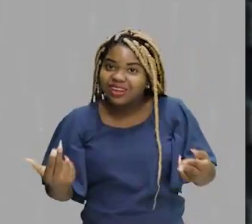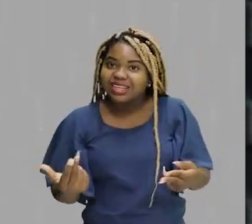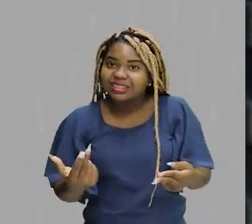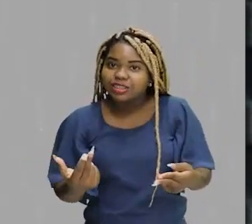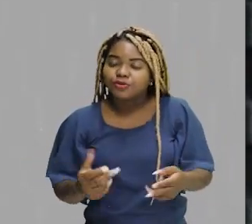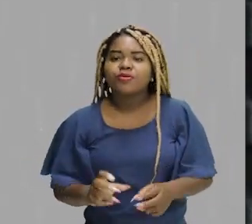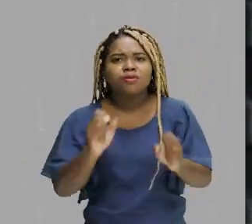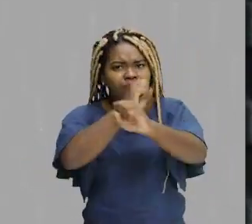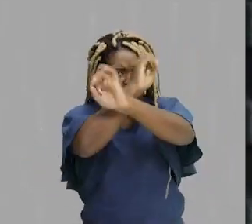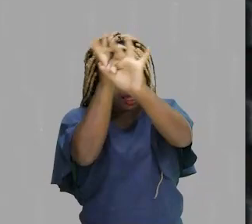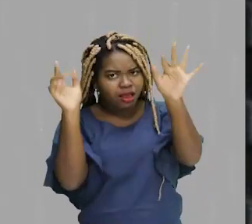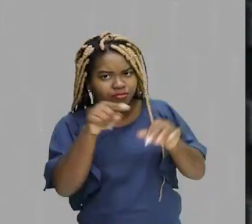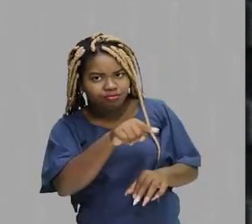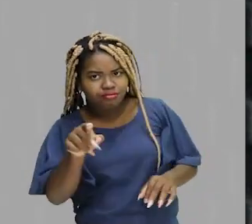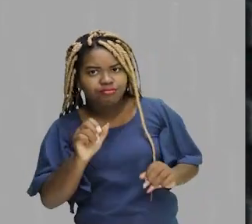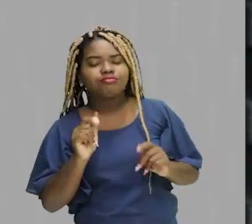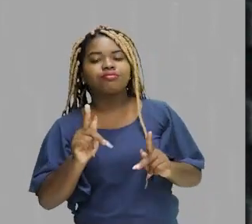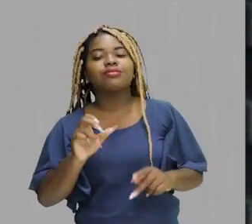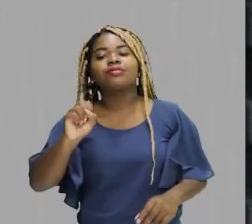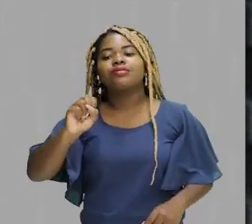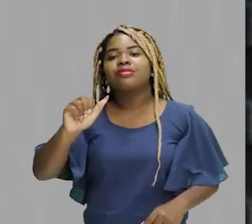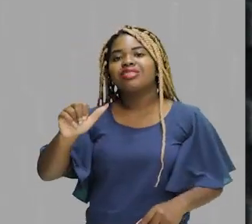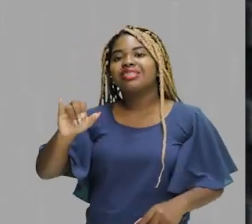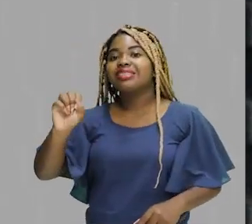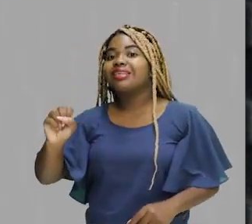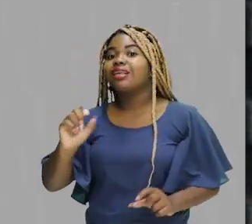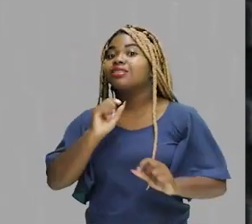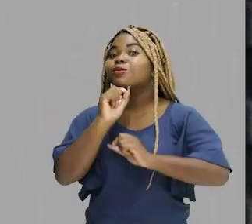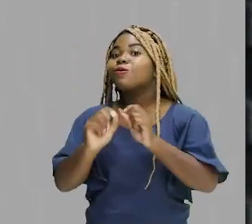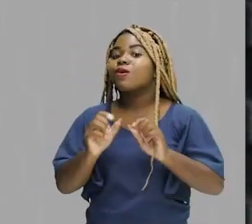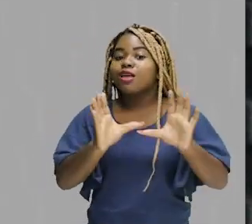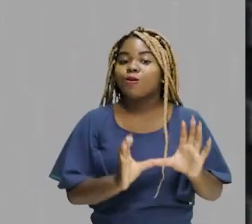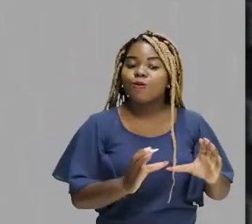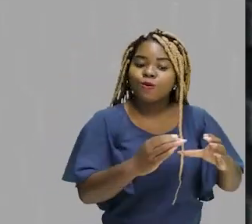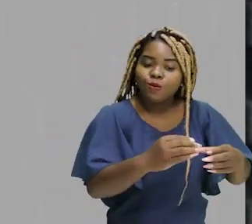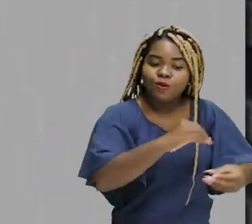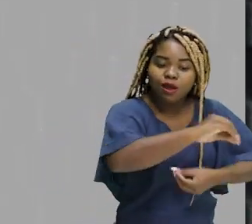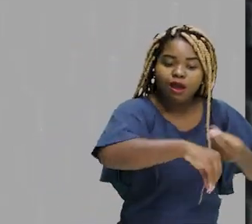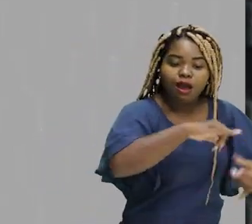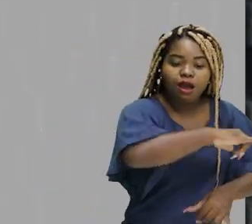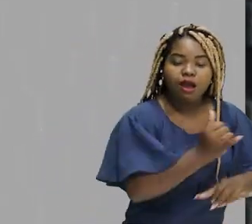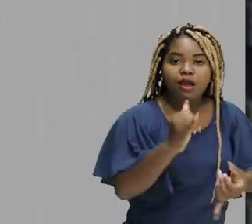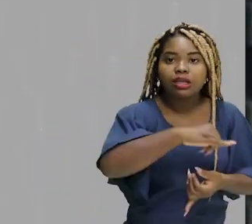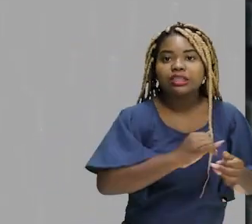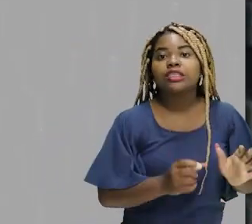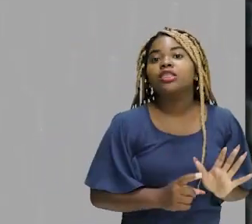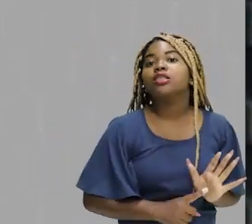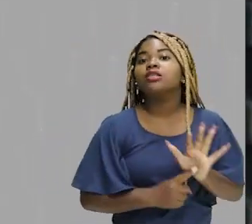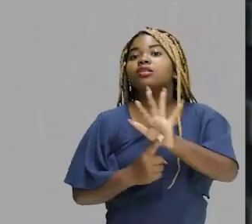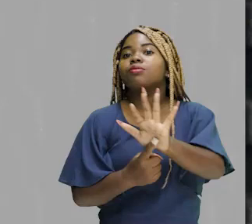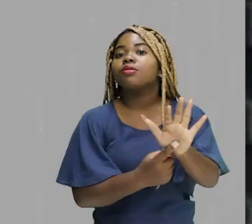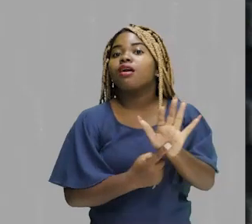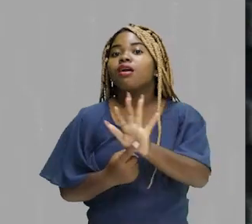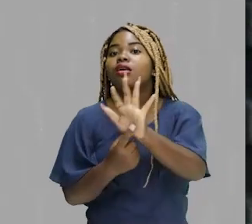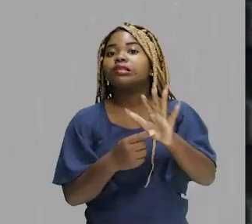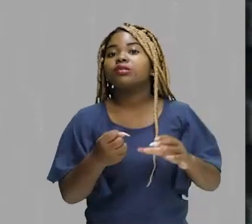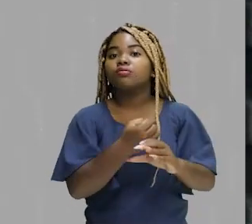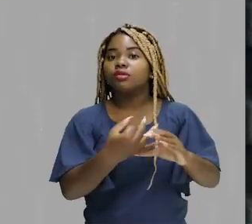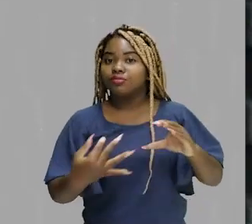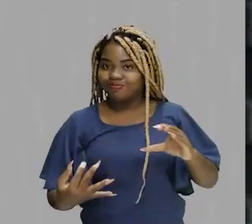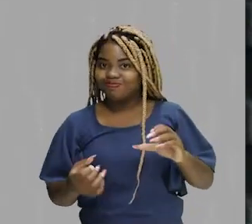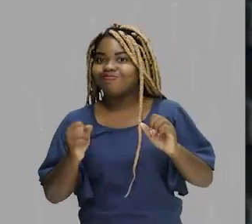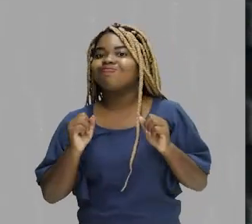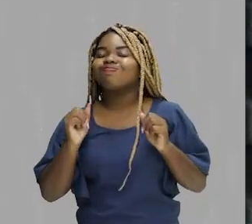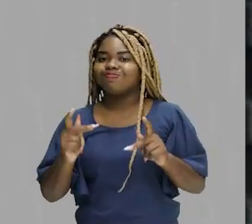claro. Sais são um grupo de substâncias que vão apresentar uma característica em comum,